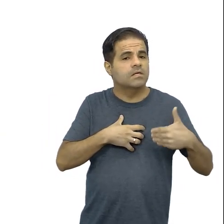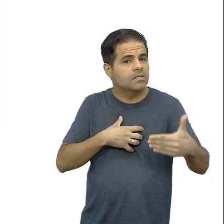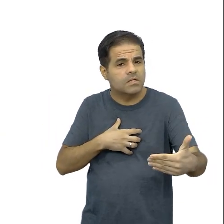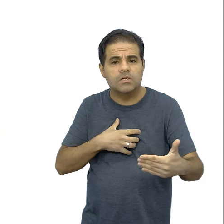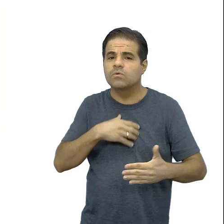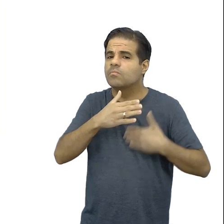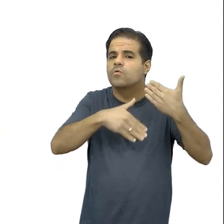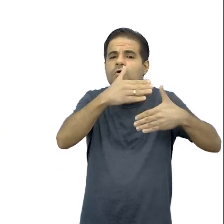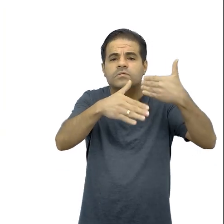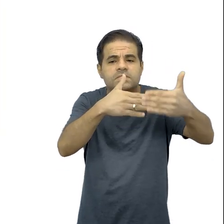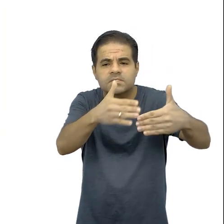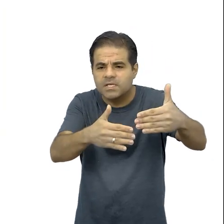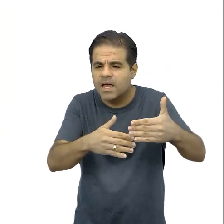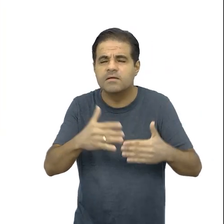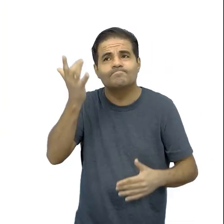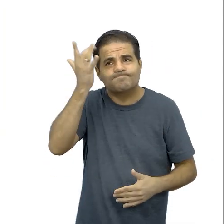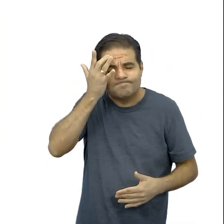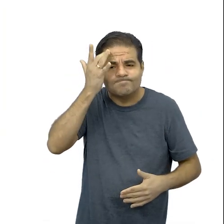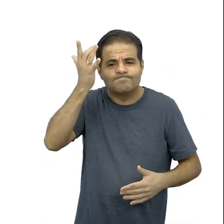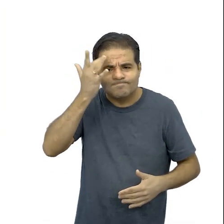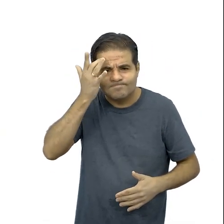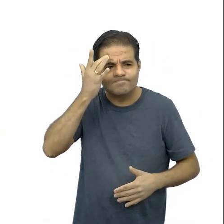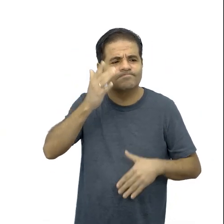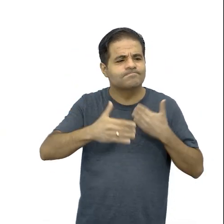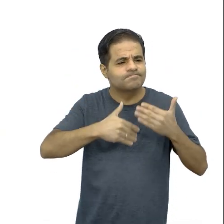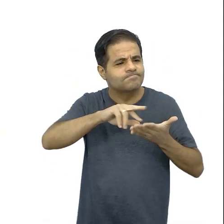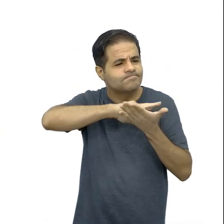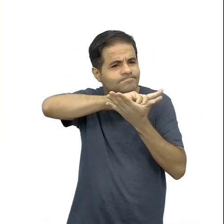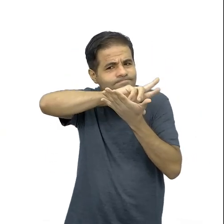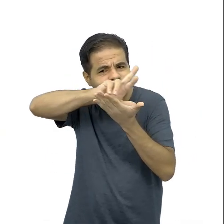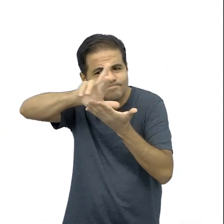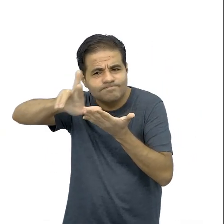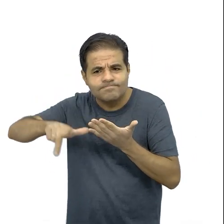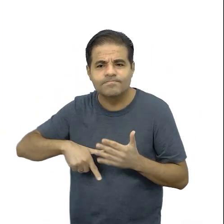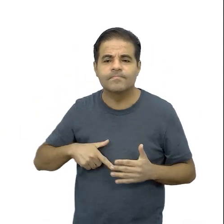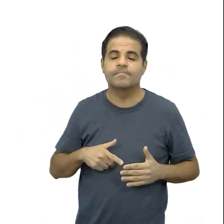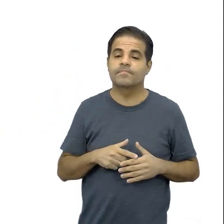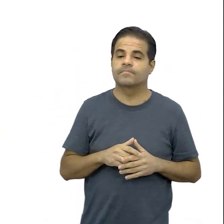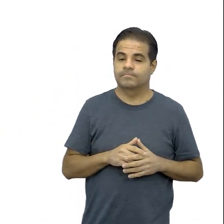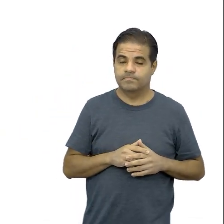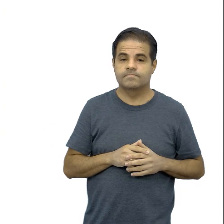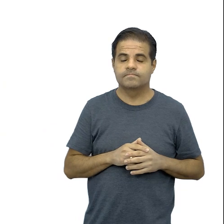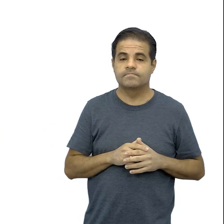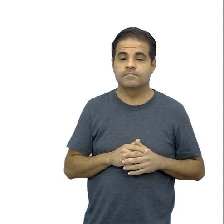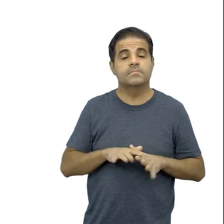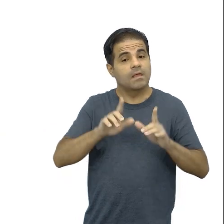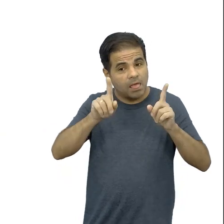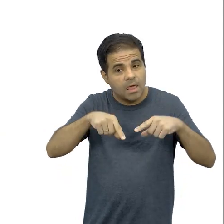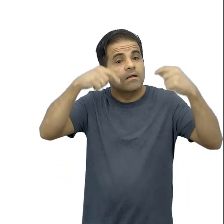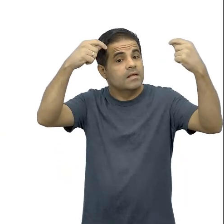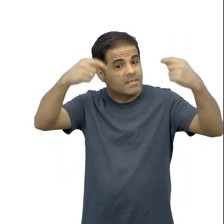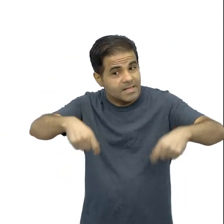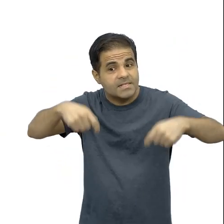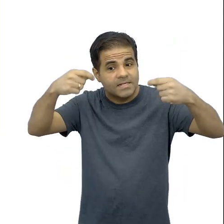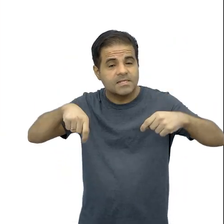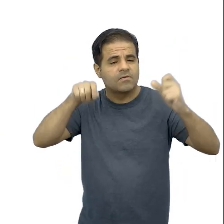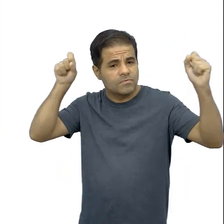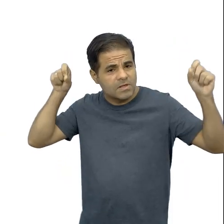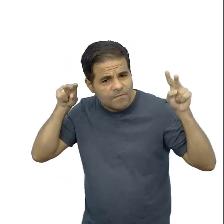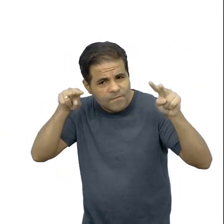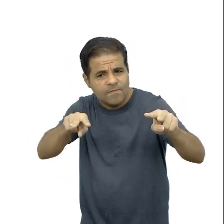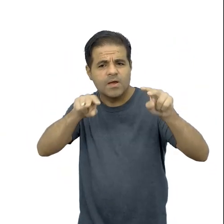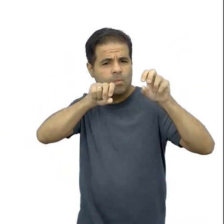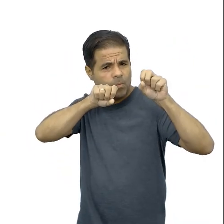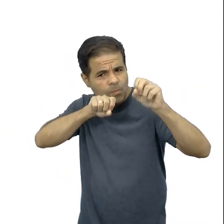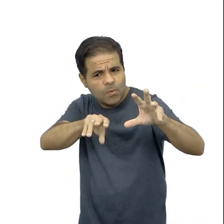num processo ainda, né, de amadurecimento de uma série de coisas. Então, é necessário olharmos para o ensino